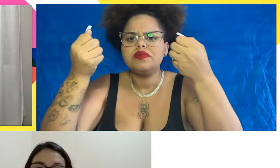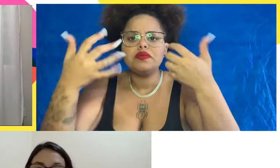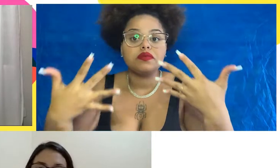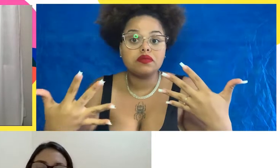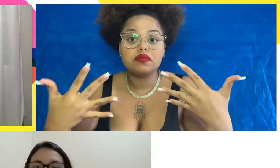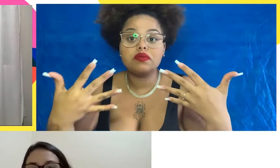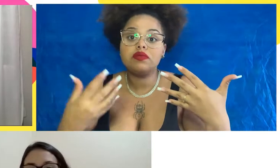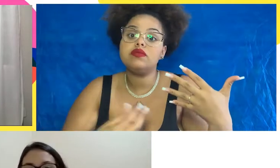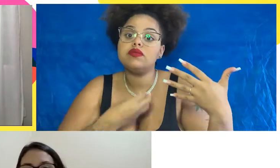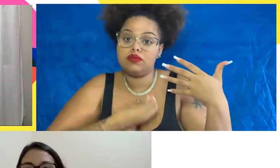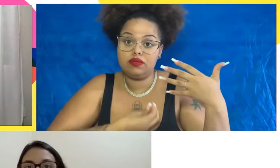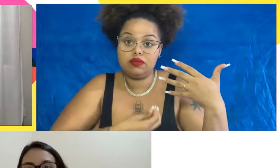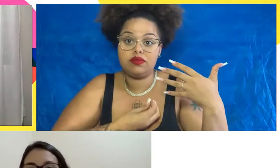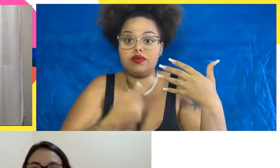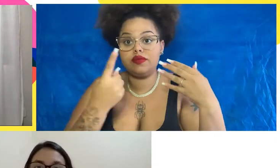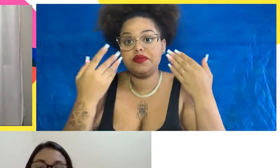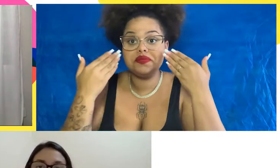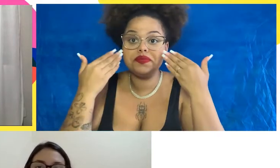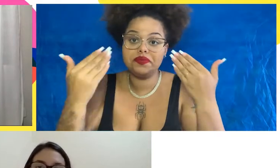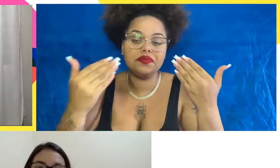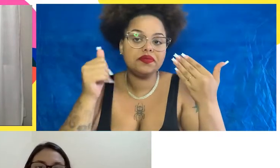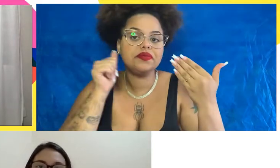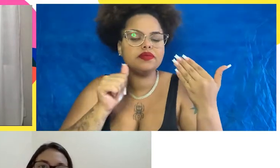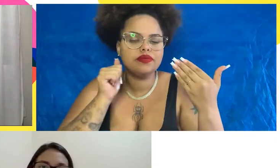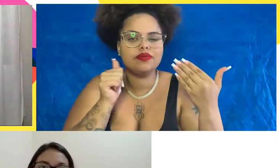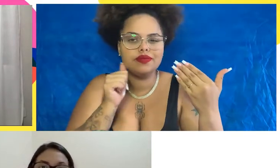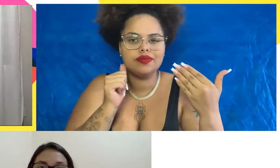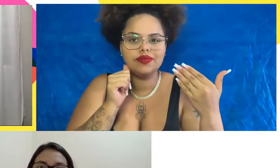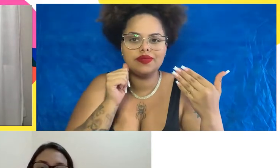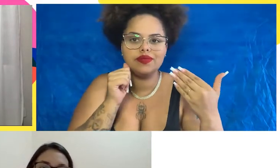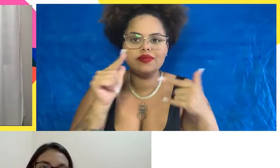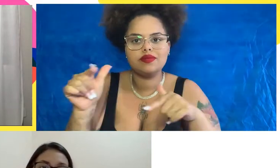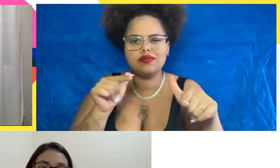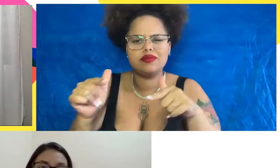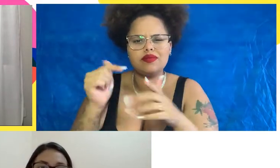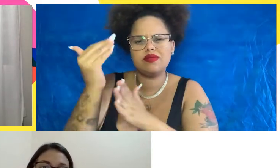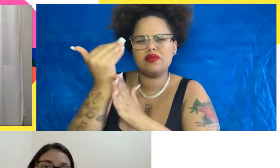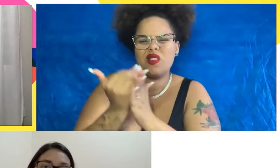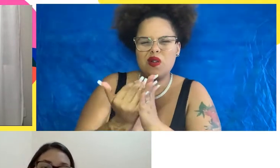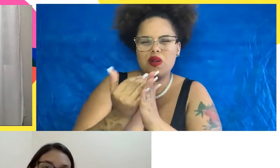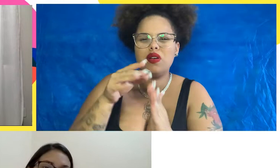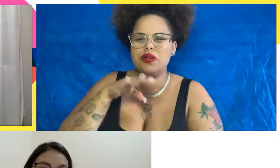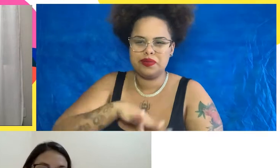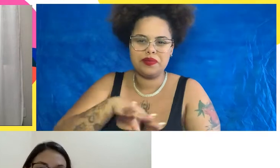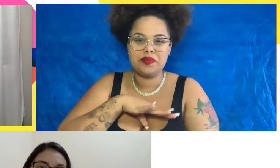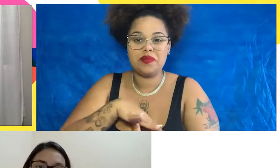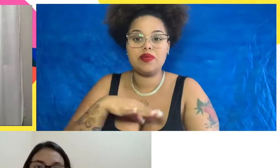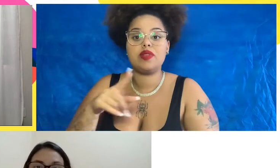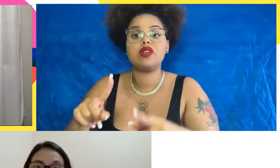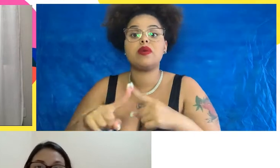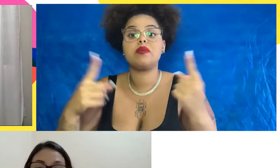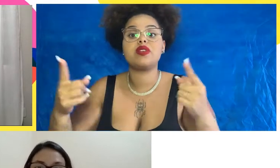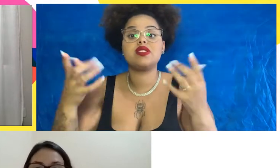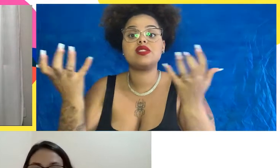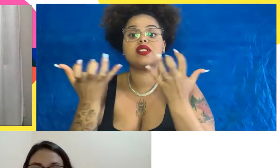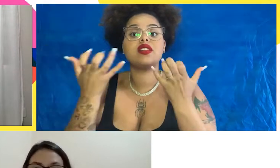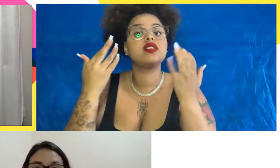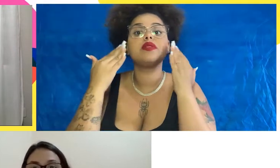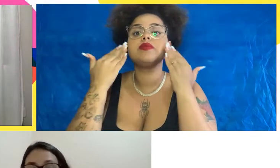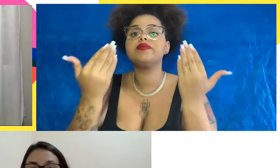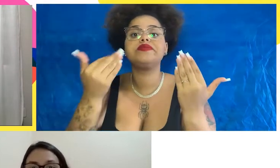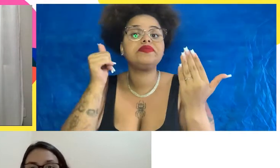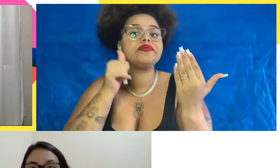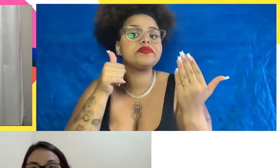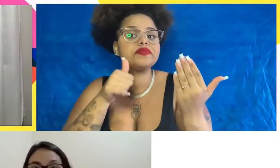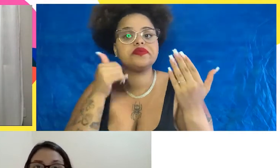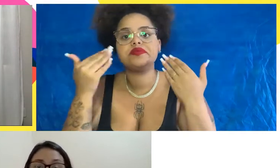que existe uma presença feminina nas produções de baixo orçamento, mas a gente quer essa presença feminina,